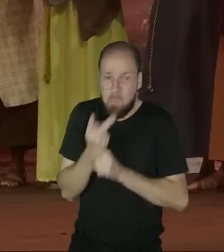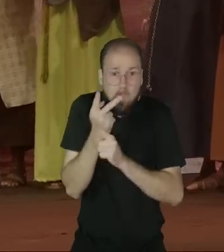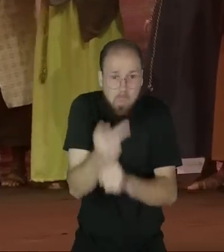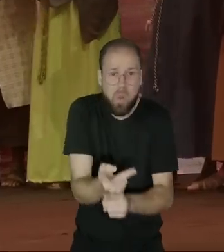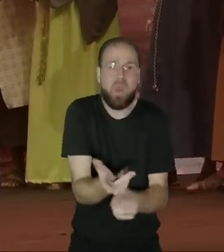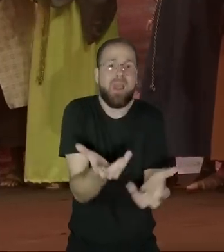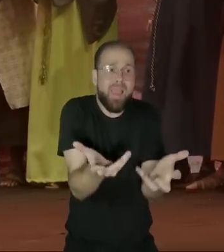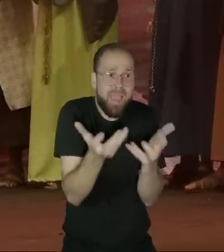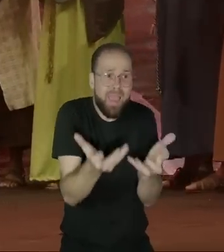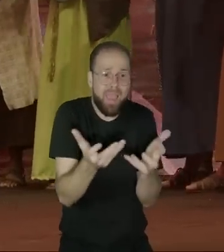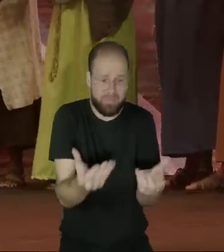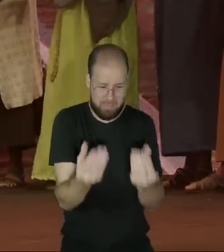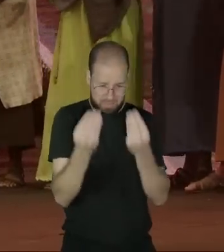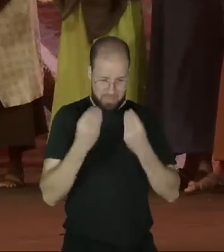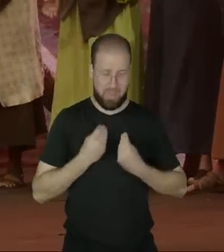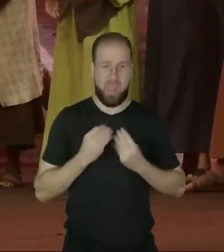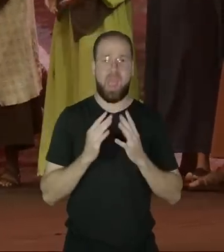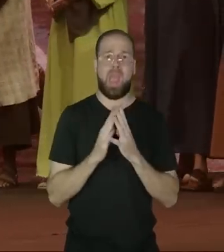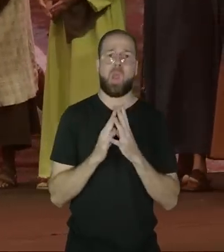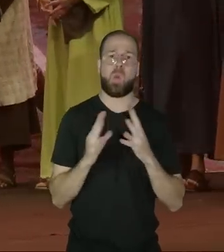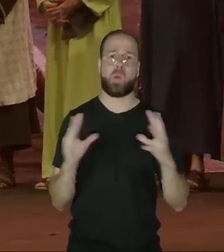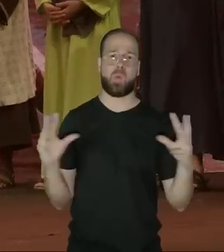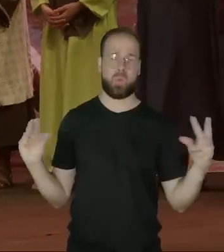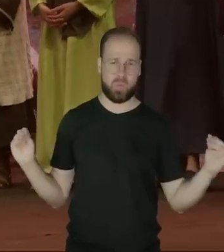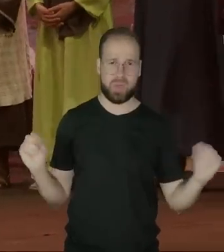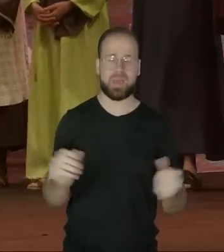Quando eu ia pra cura,